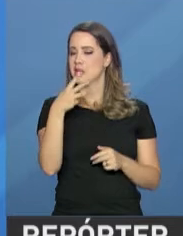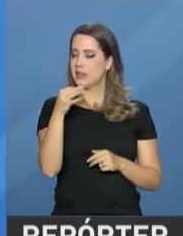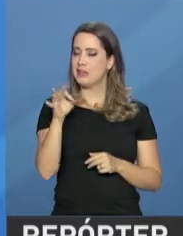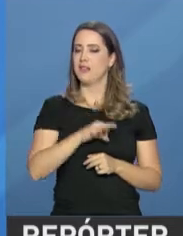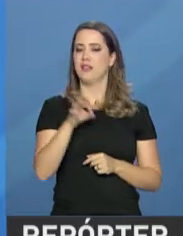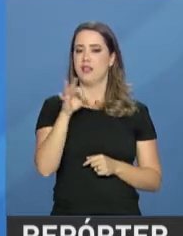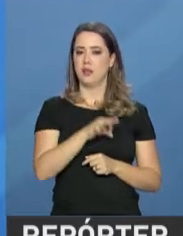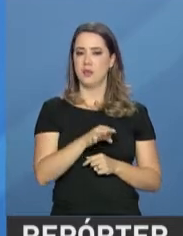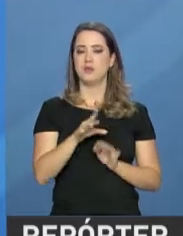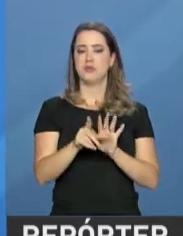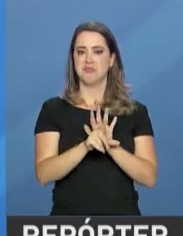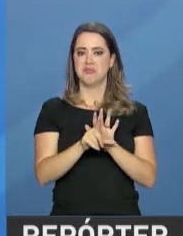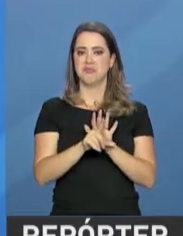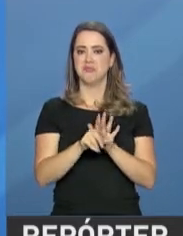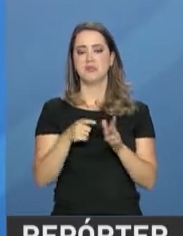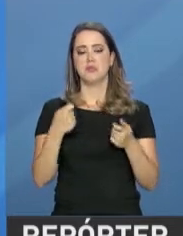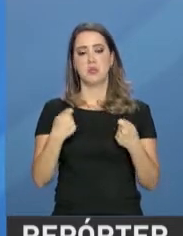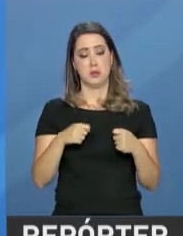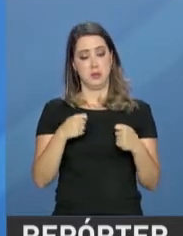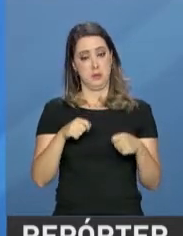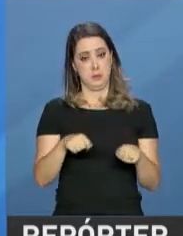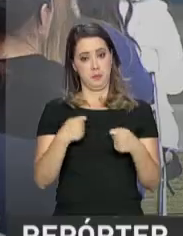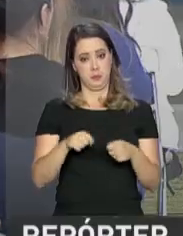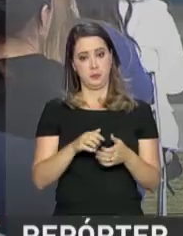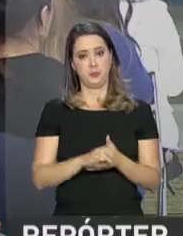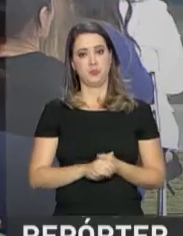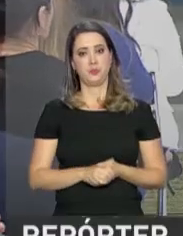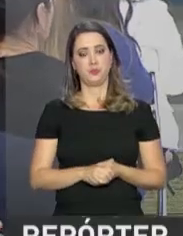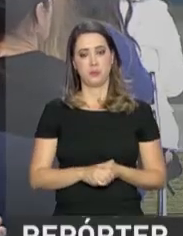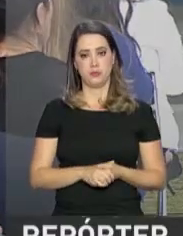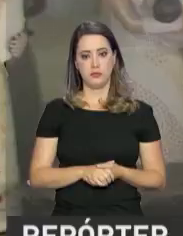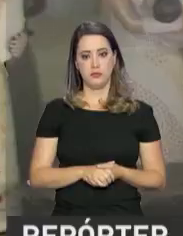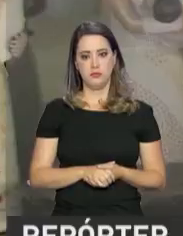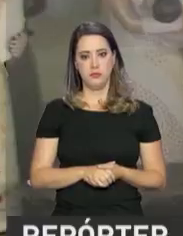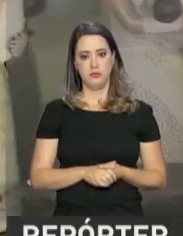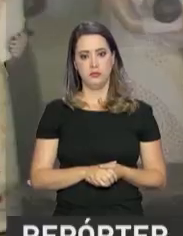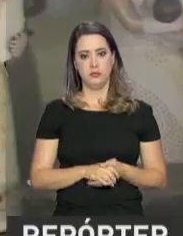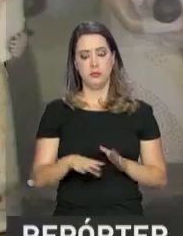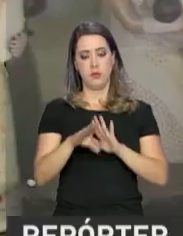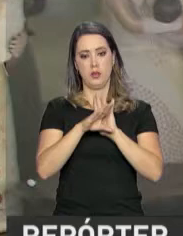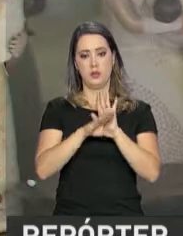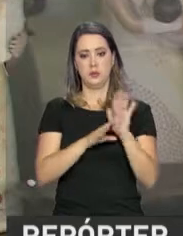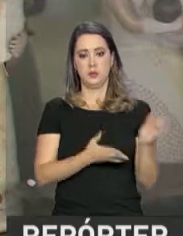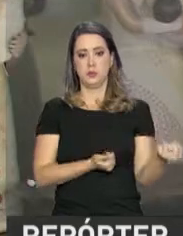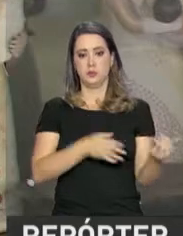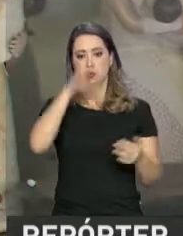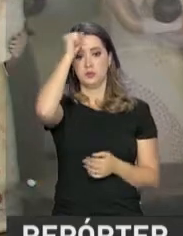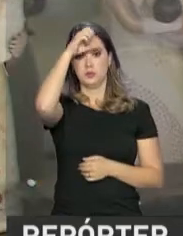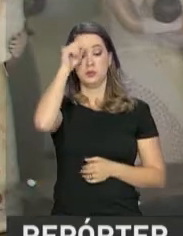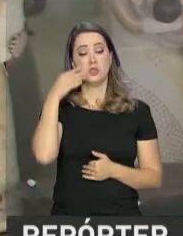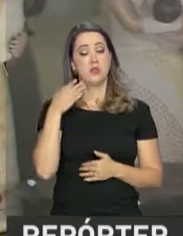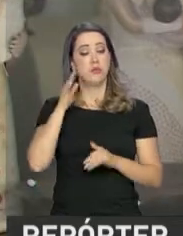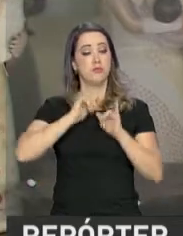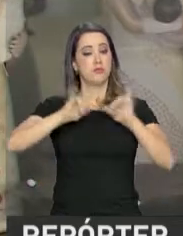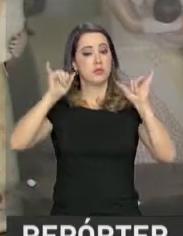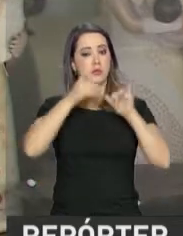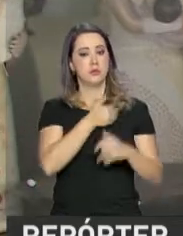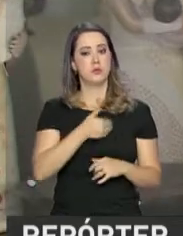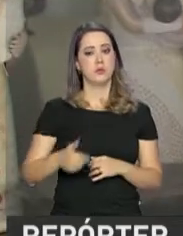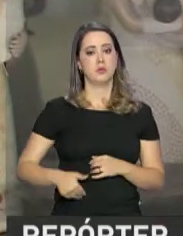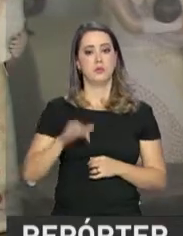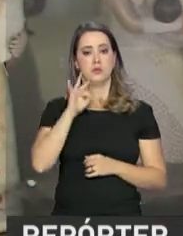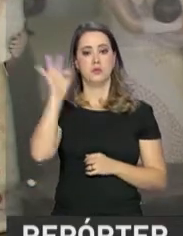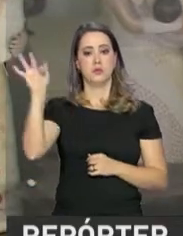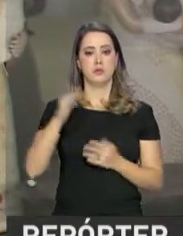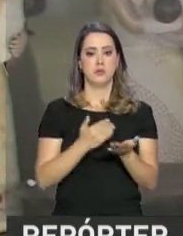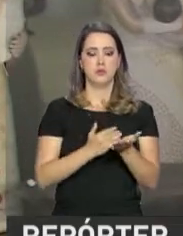a respeito dos concursos públicos. O programa Jovem Aprendiz foi lançado pelo governo